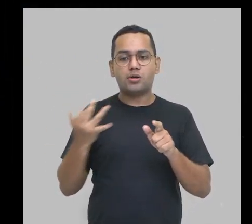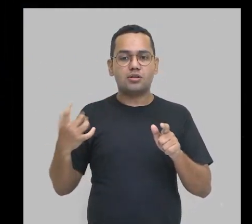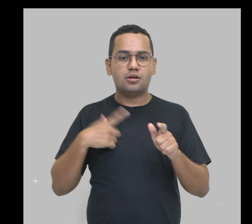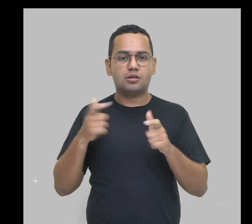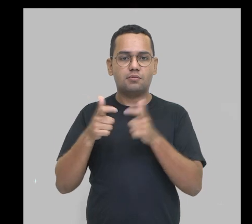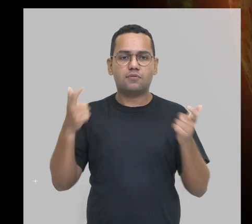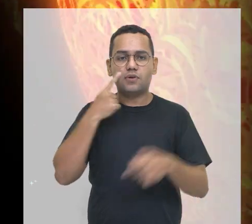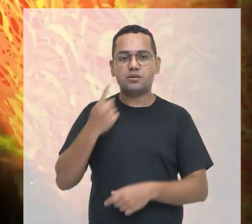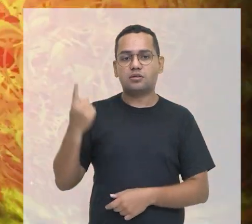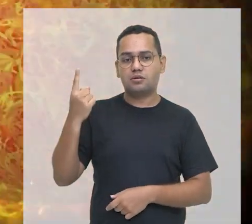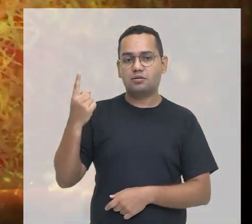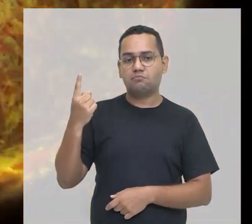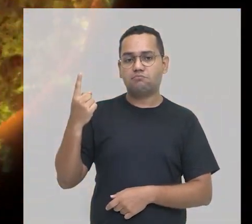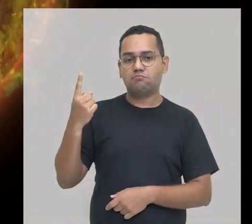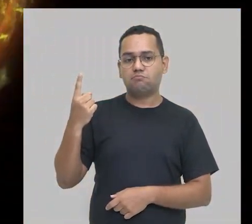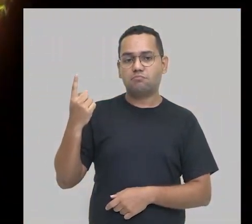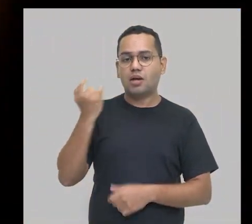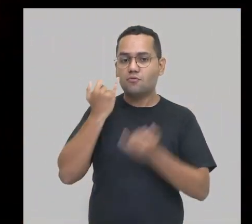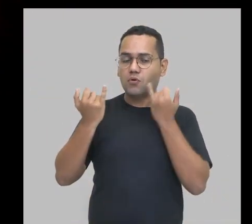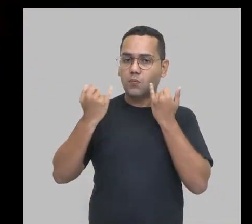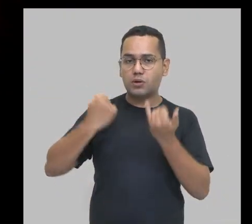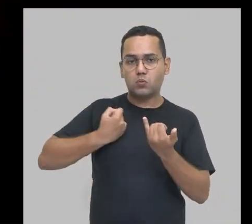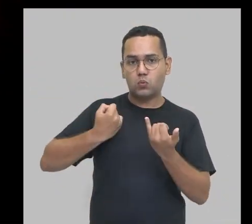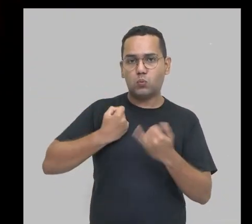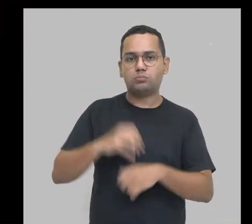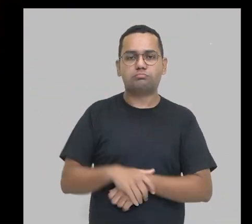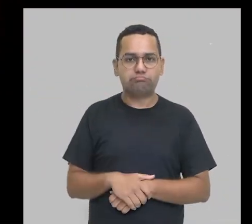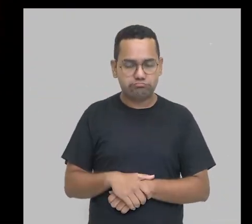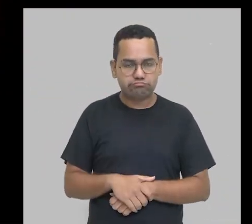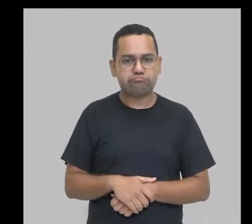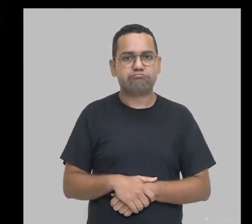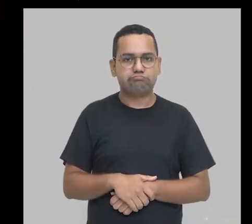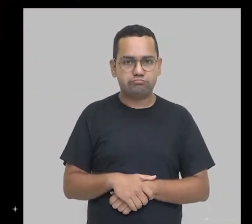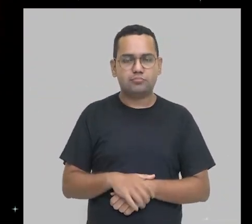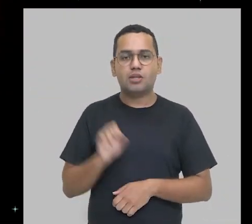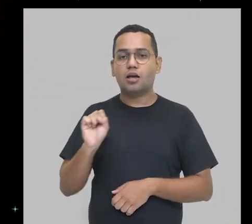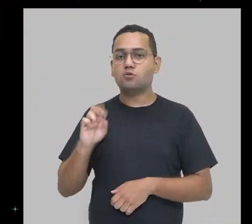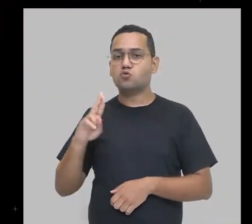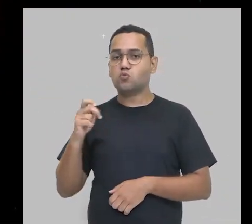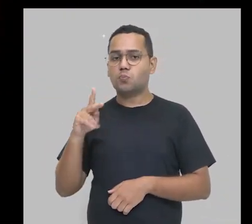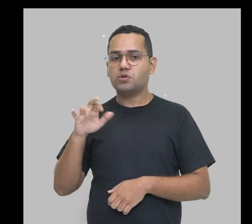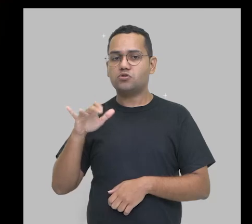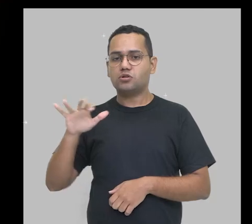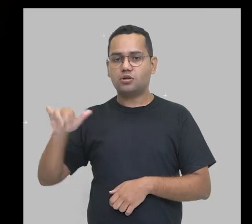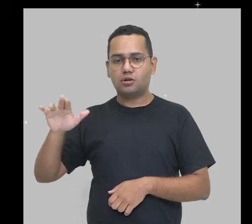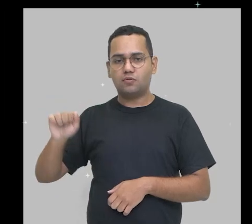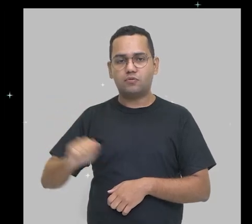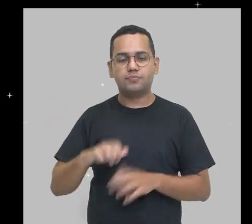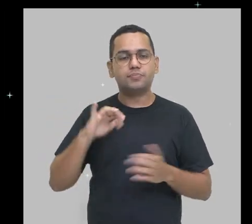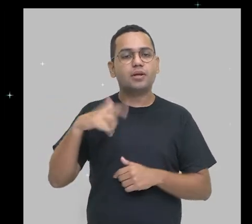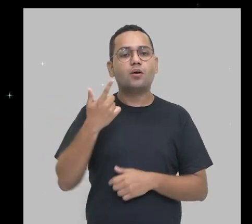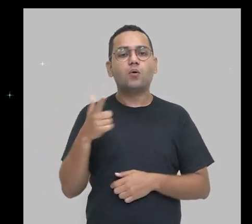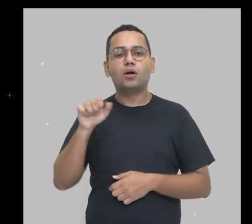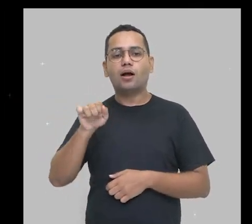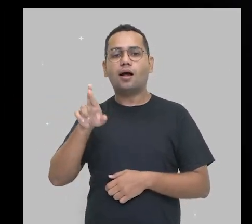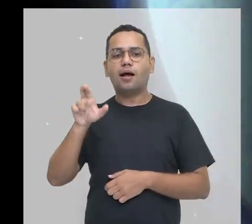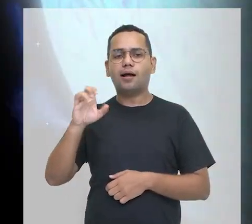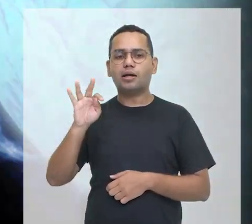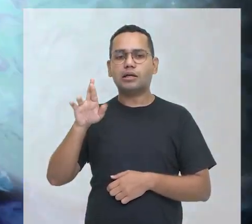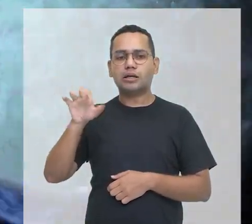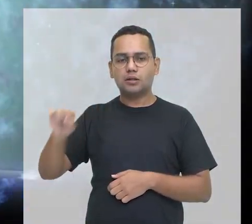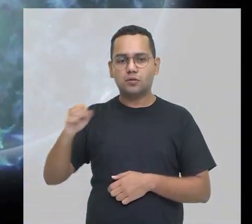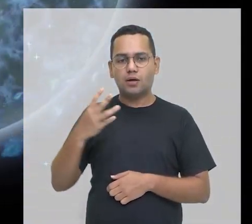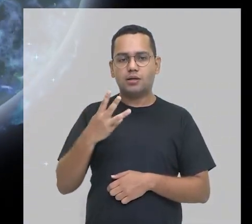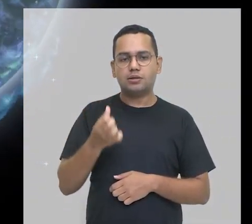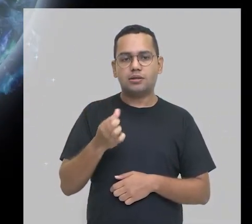uma supergigante azul, estrela gigantesca, né? E a Arcturus, estrela também enorme, a Terra já desapareceu aí